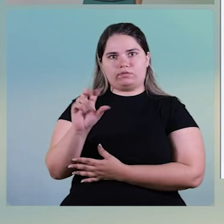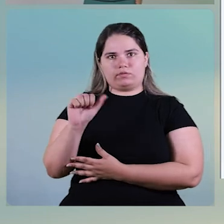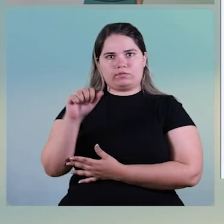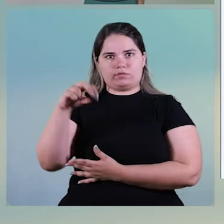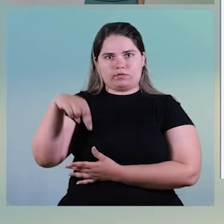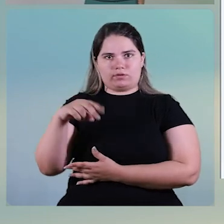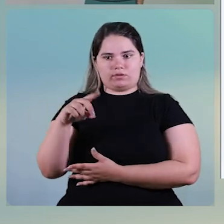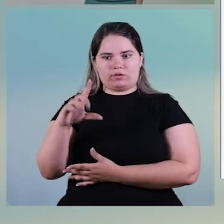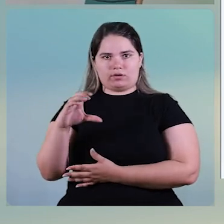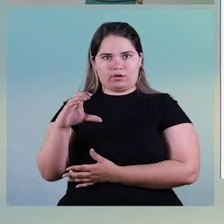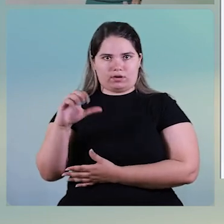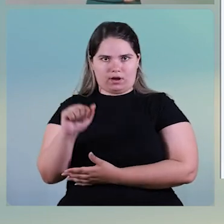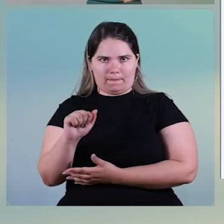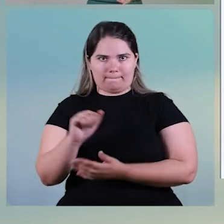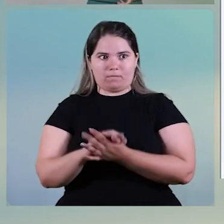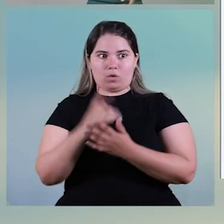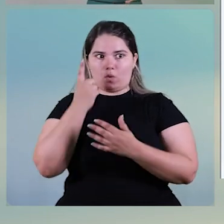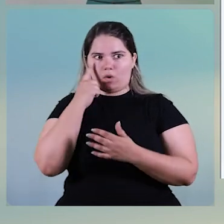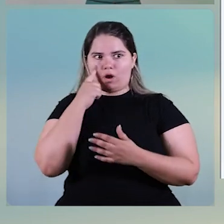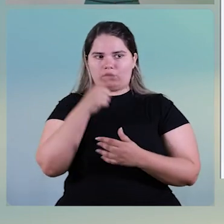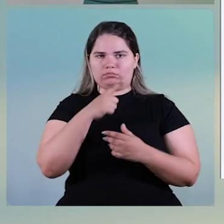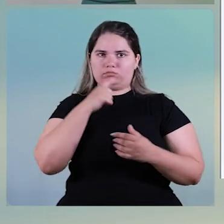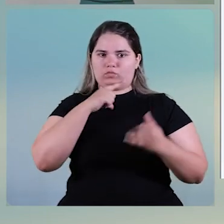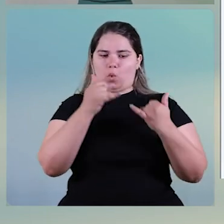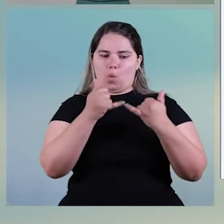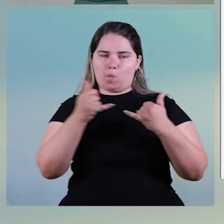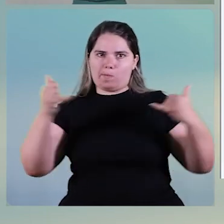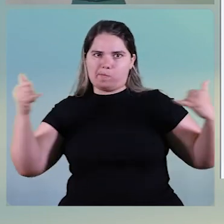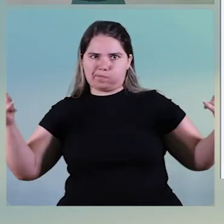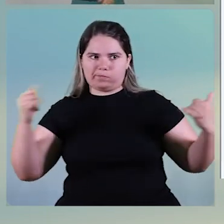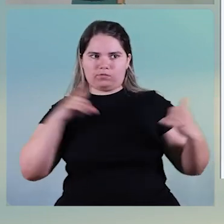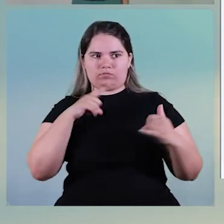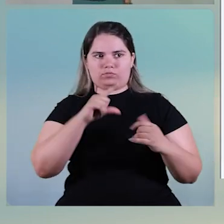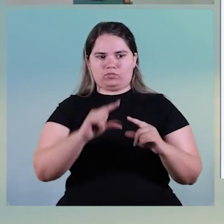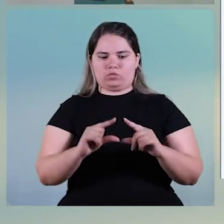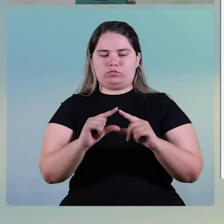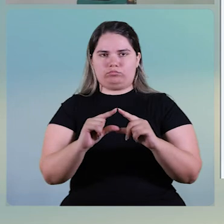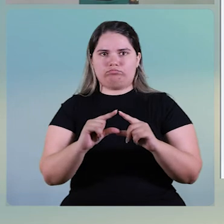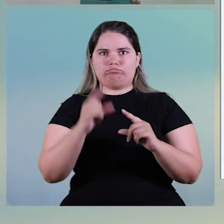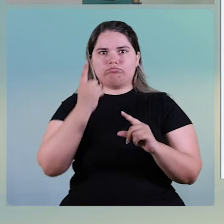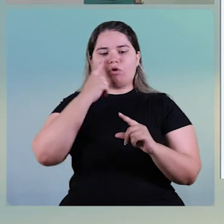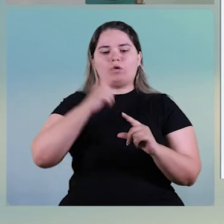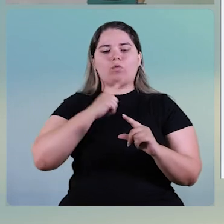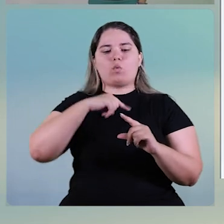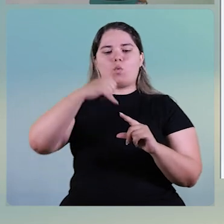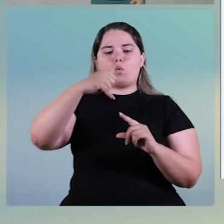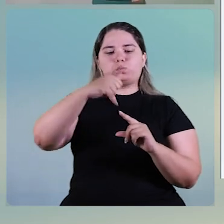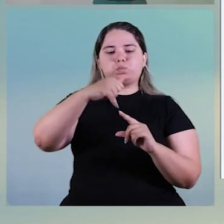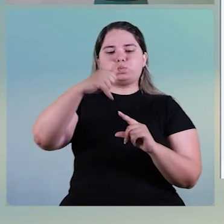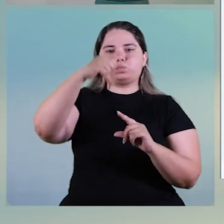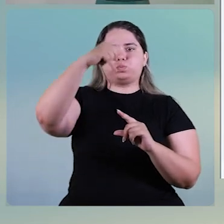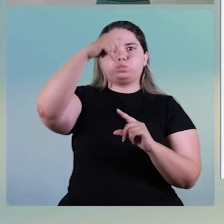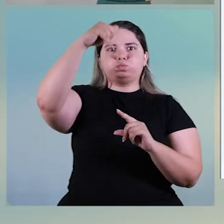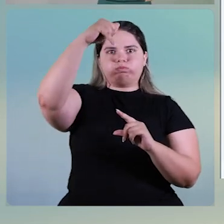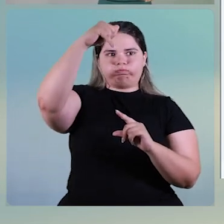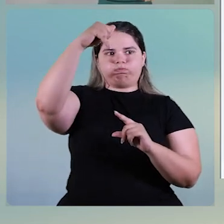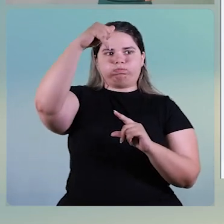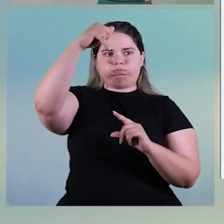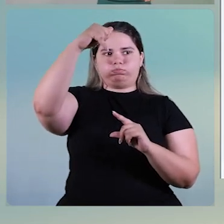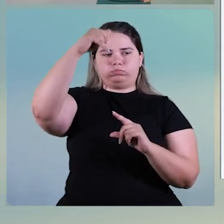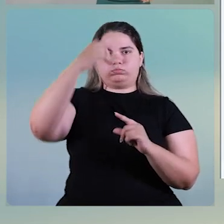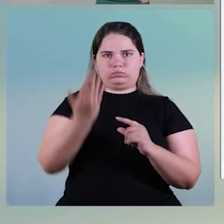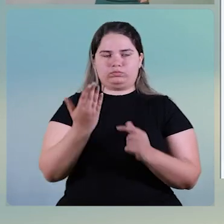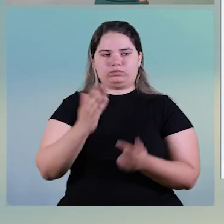horizontal, eu vou colocar um apoio num ponto entre as duas extremidades da barra e vamos colocar uma carga numa